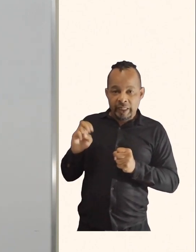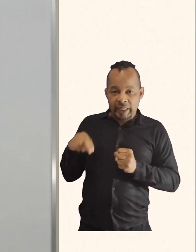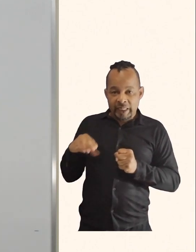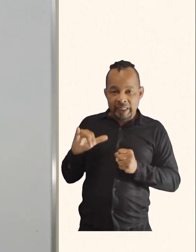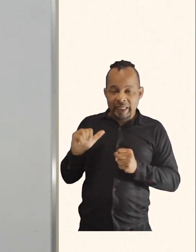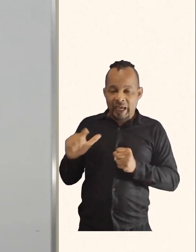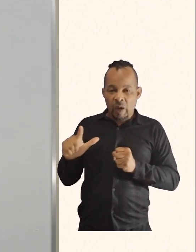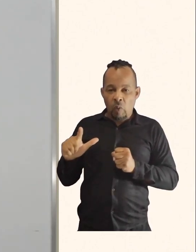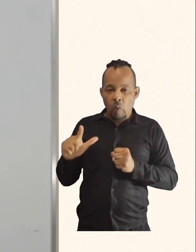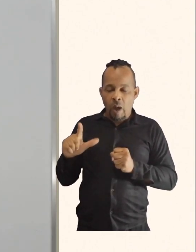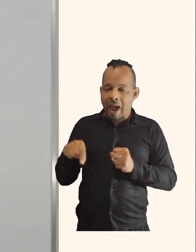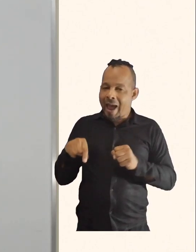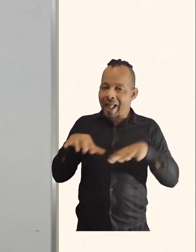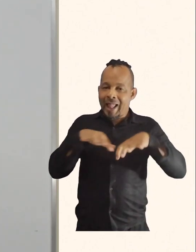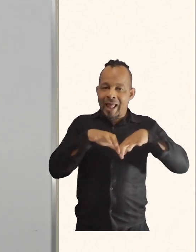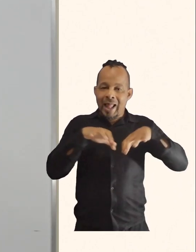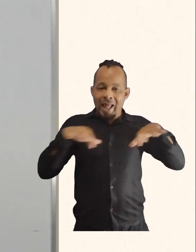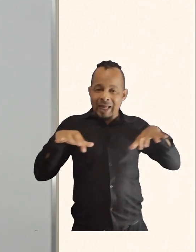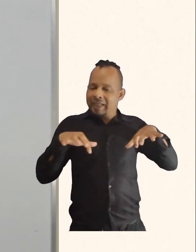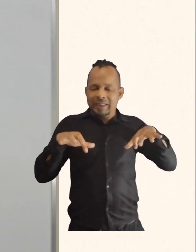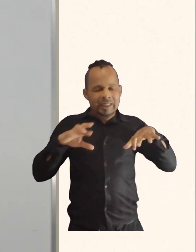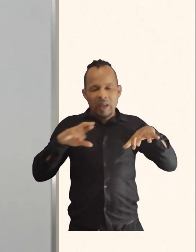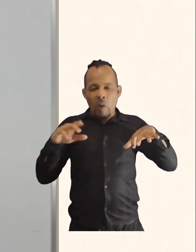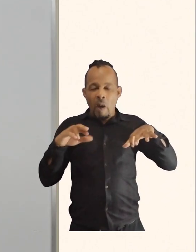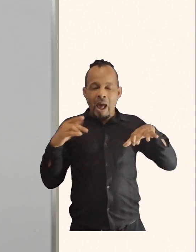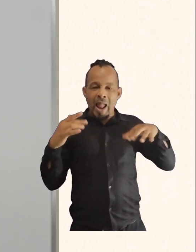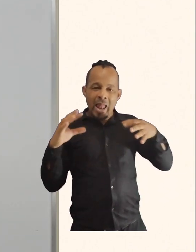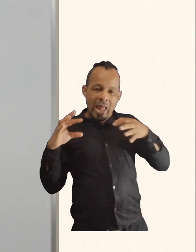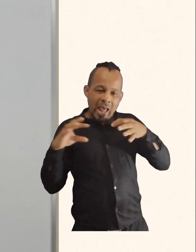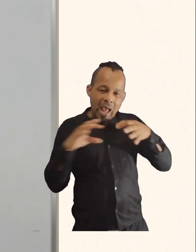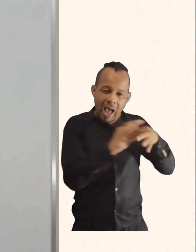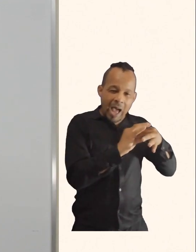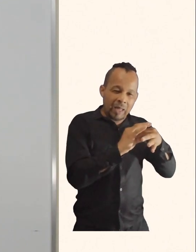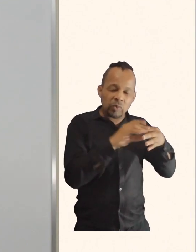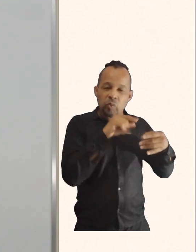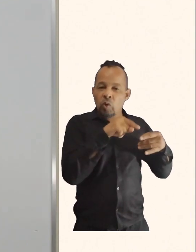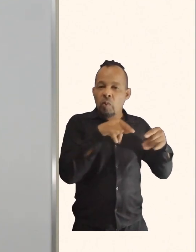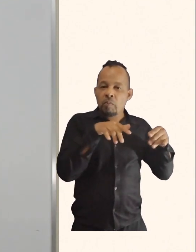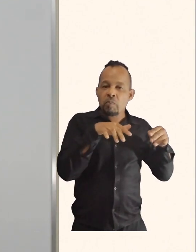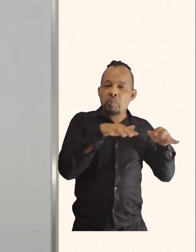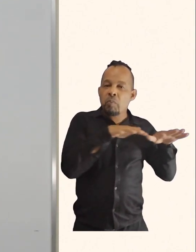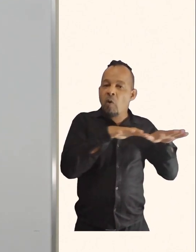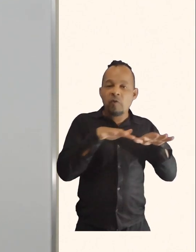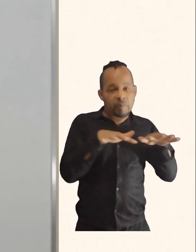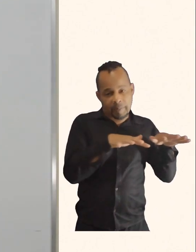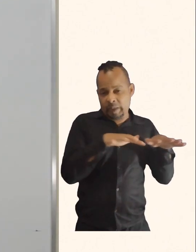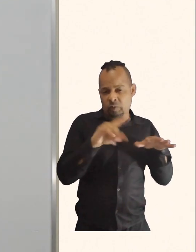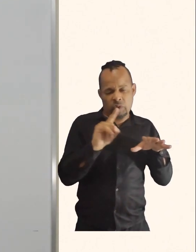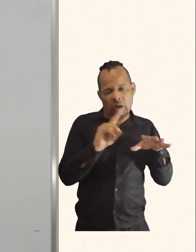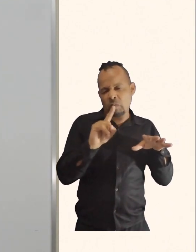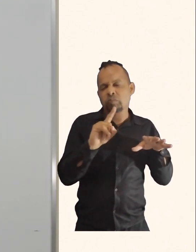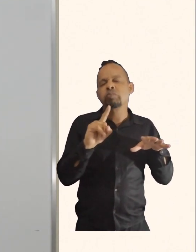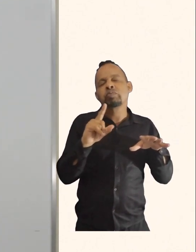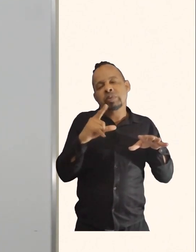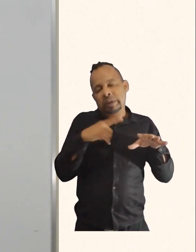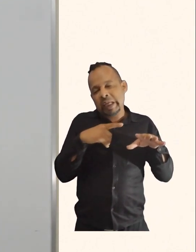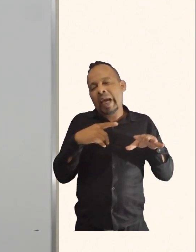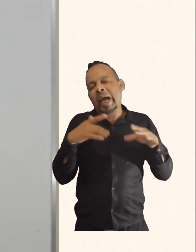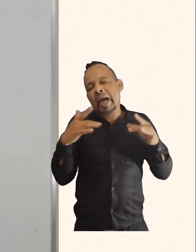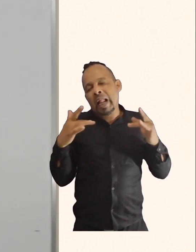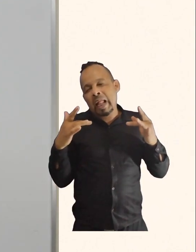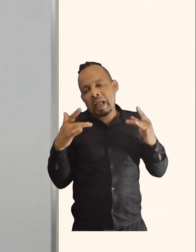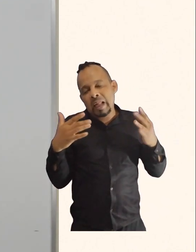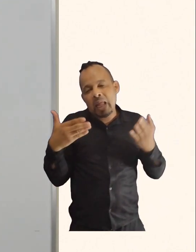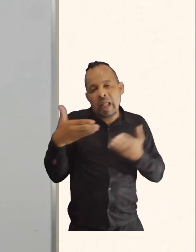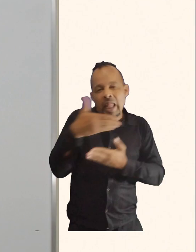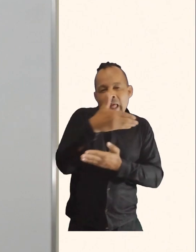potencial. Energia esta que não está diretamente ligada ao movimento. Até tem